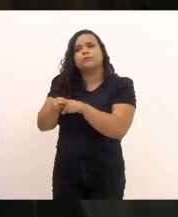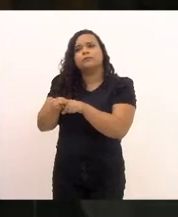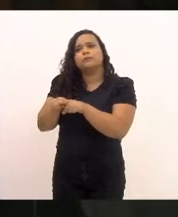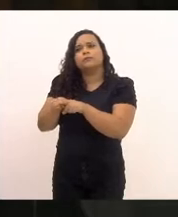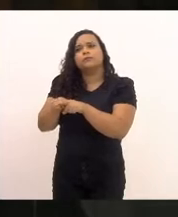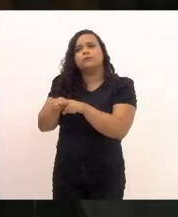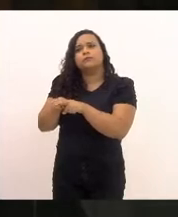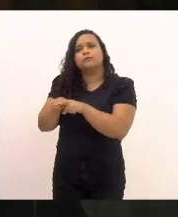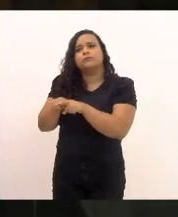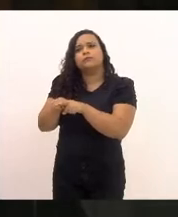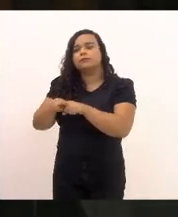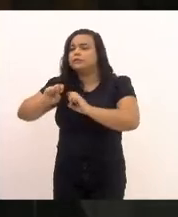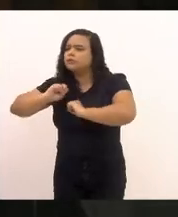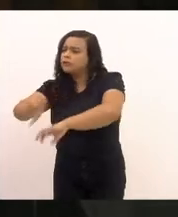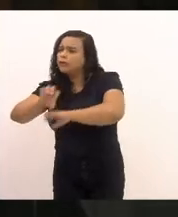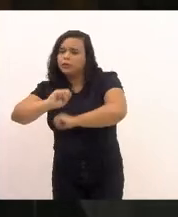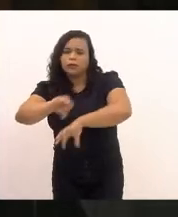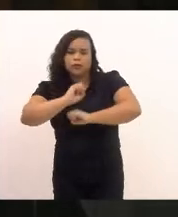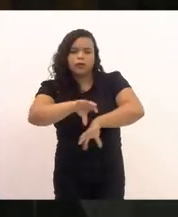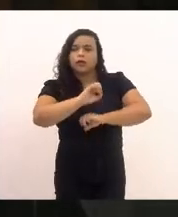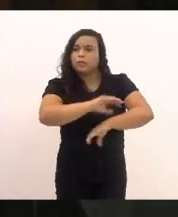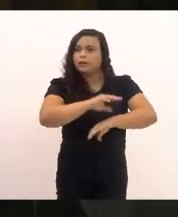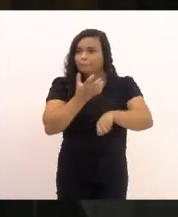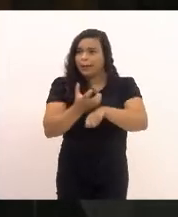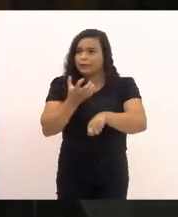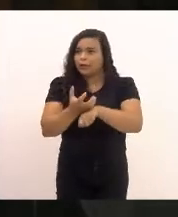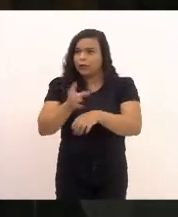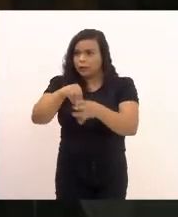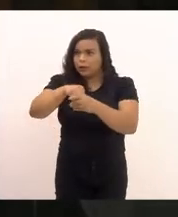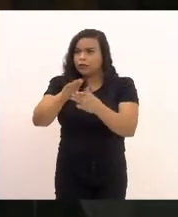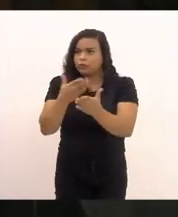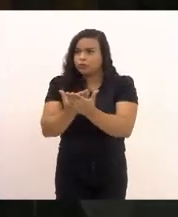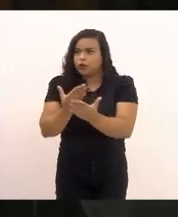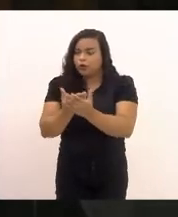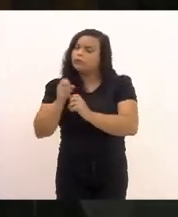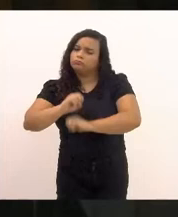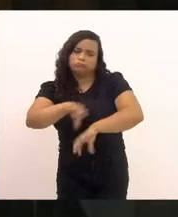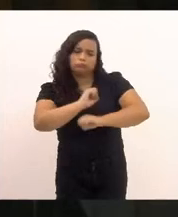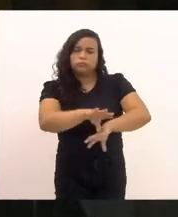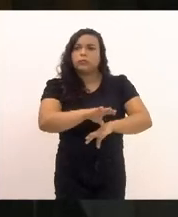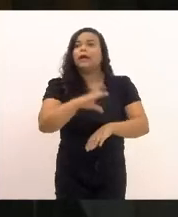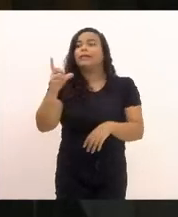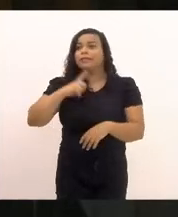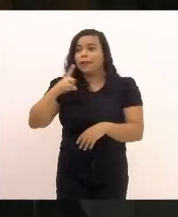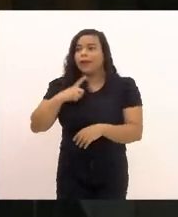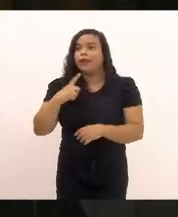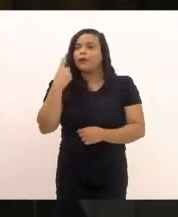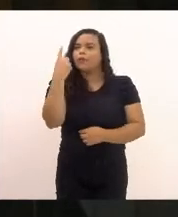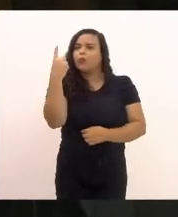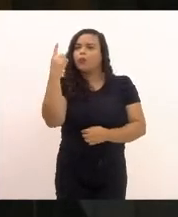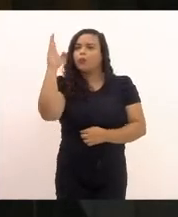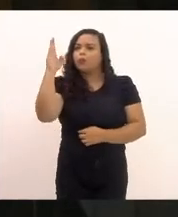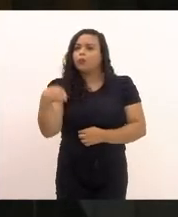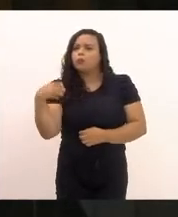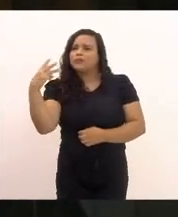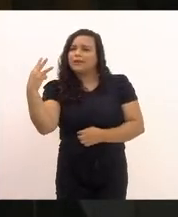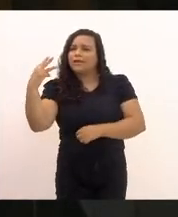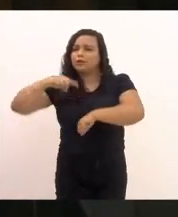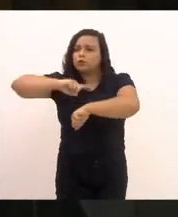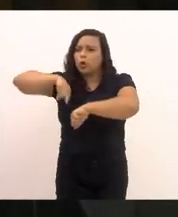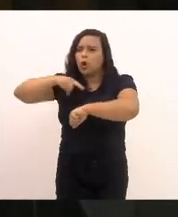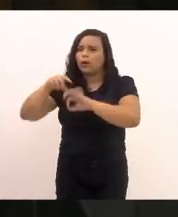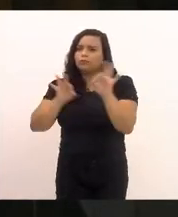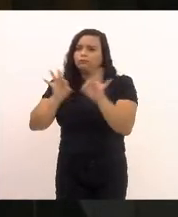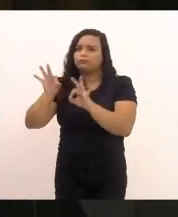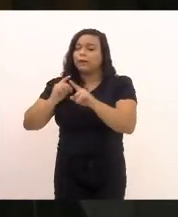que dê disciplina, que esteja lecionando, ele possa ter um terço de planejamento. Porque o artigo